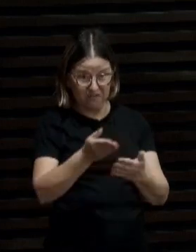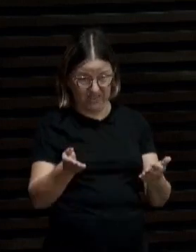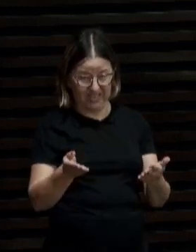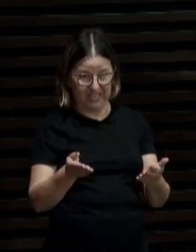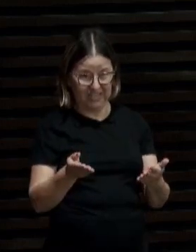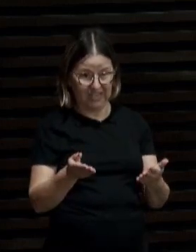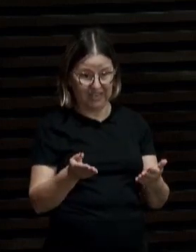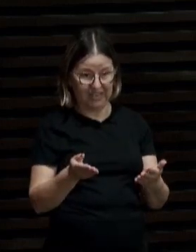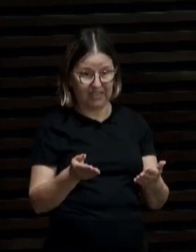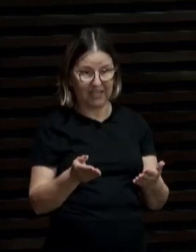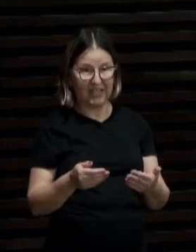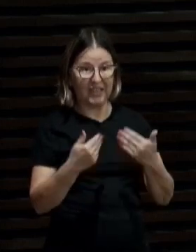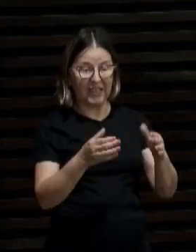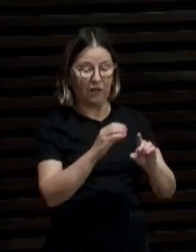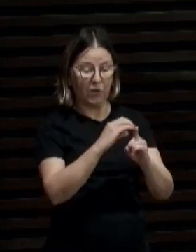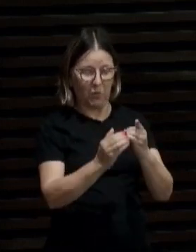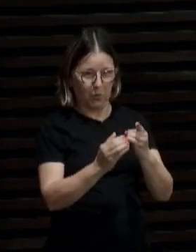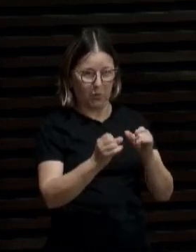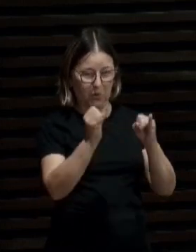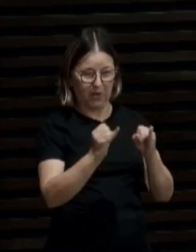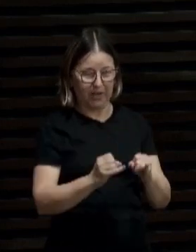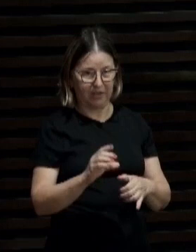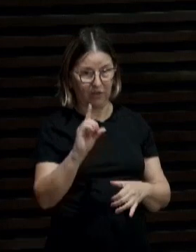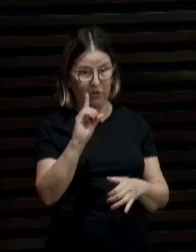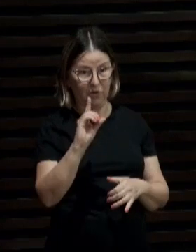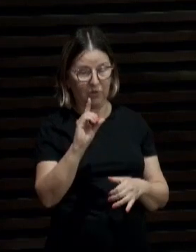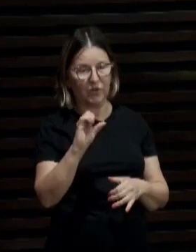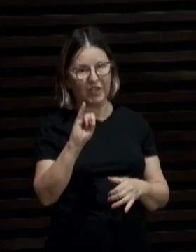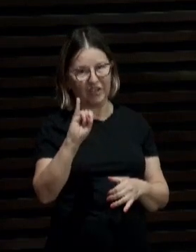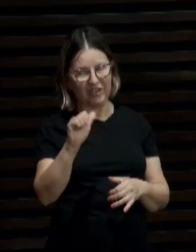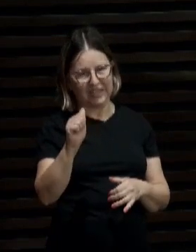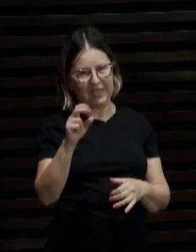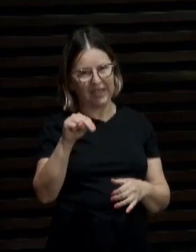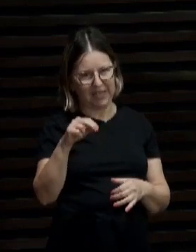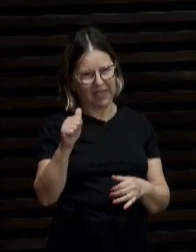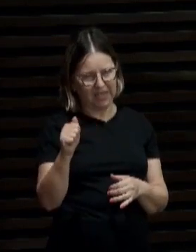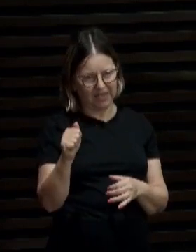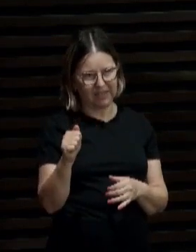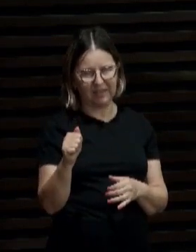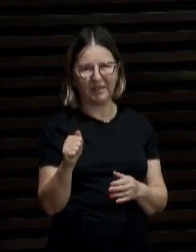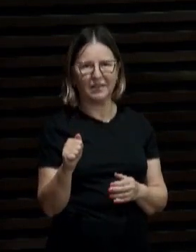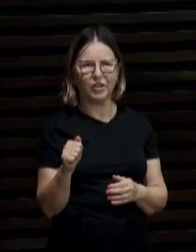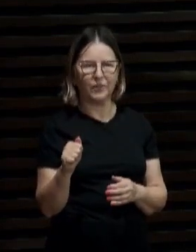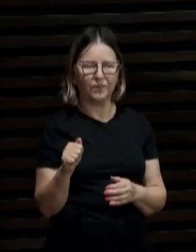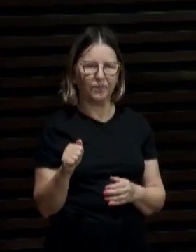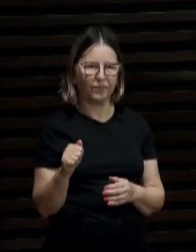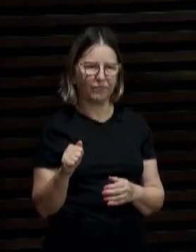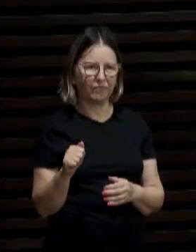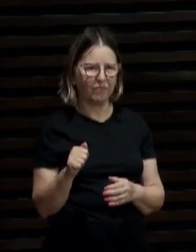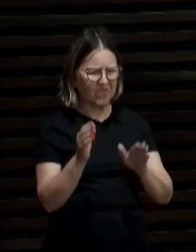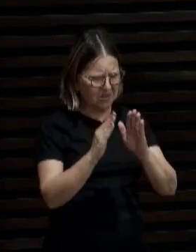irmãs me tolerem estar insistindo nisso, é importante. Mas mulheres, vocês que vieram do culto ao paganismo a